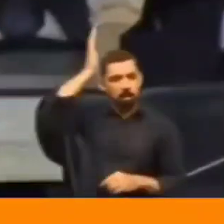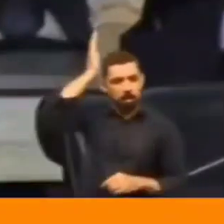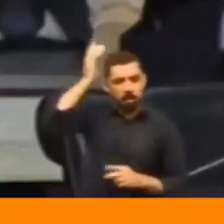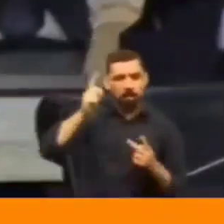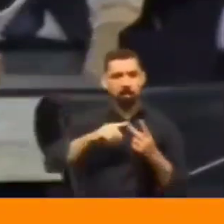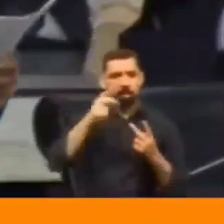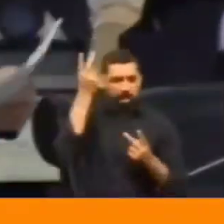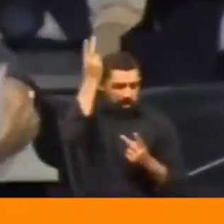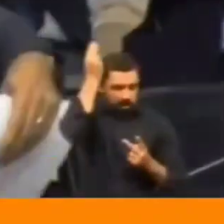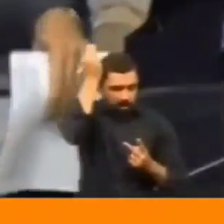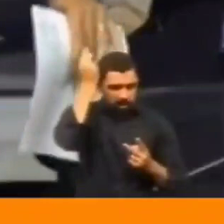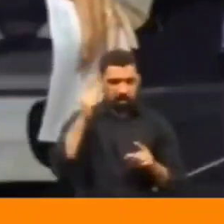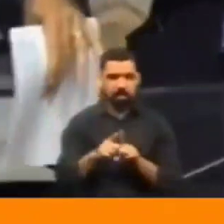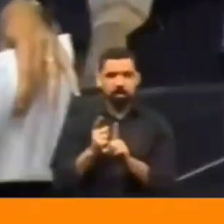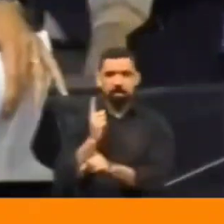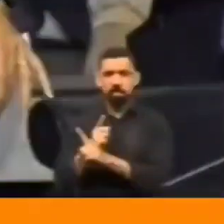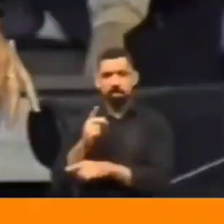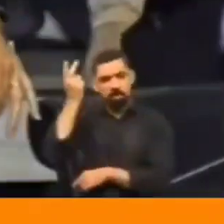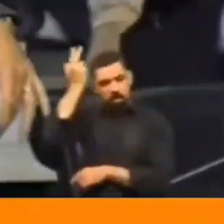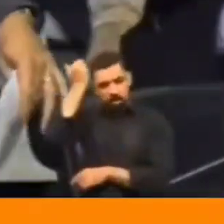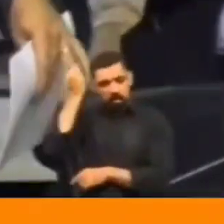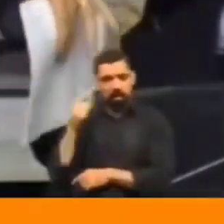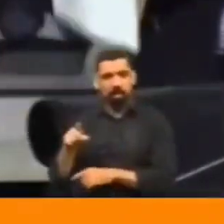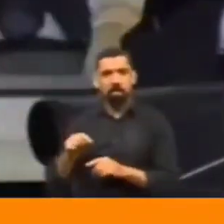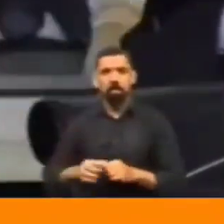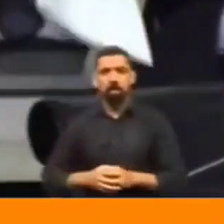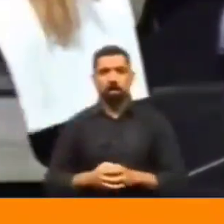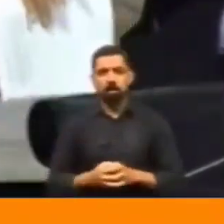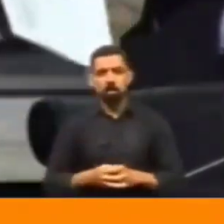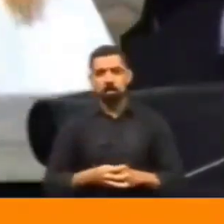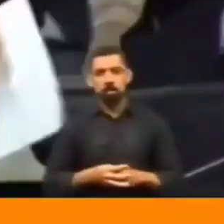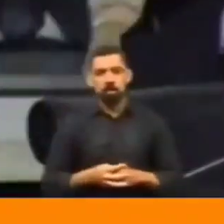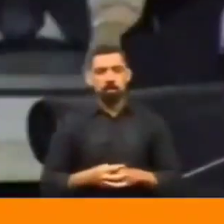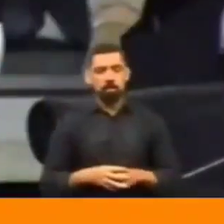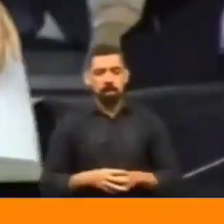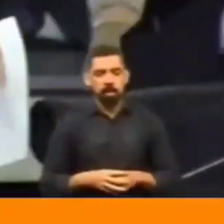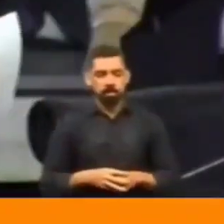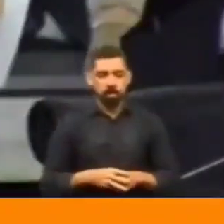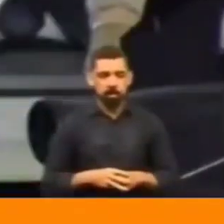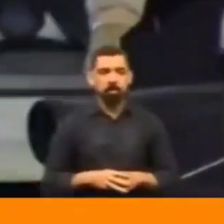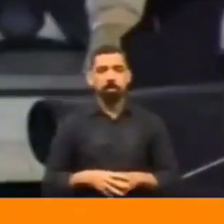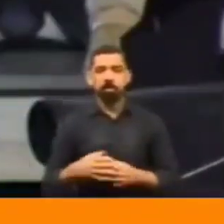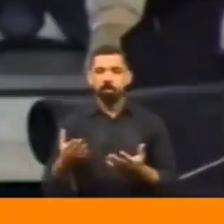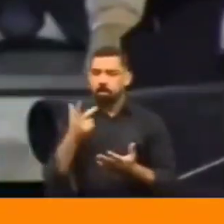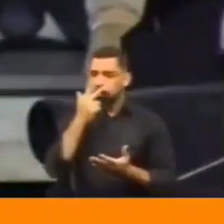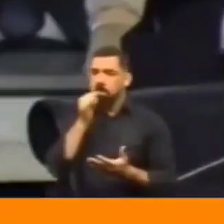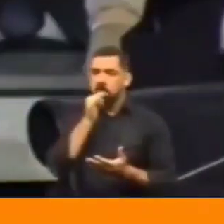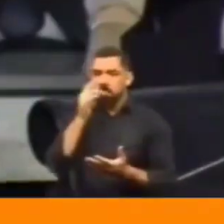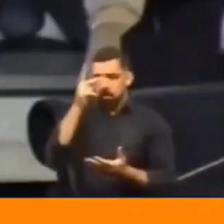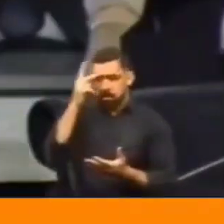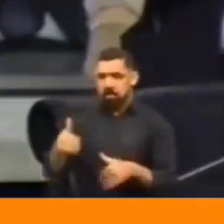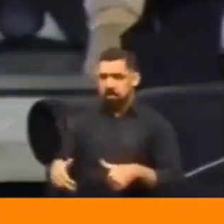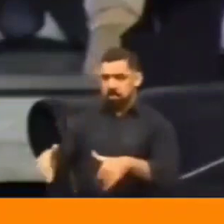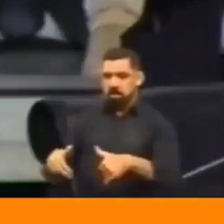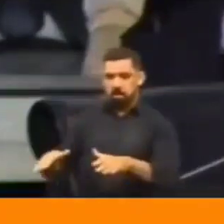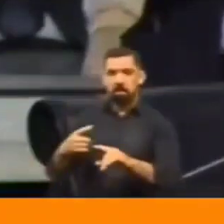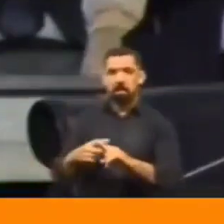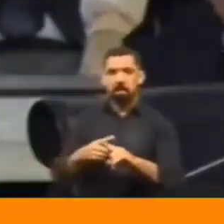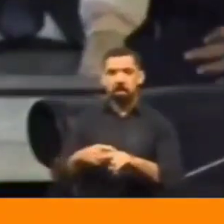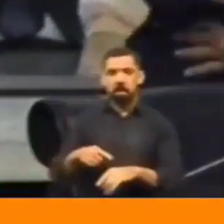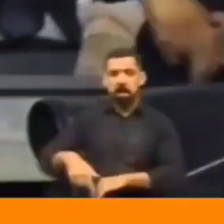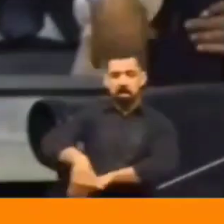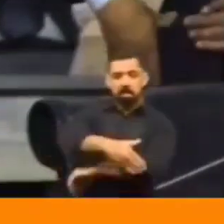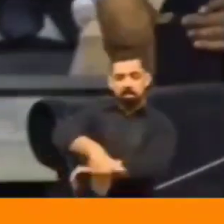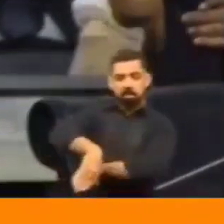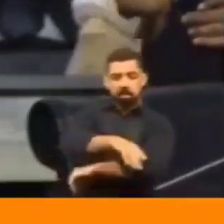nos jumentos, nos cavalos. Nessa semana eu encontrei um cavalo aí de Pangaré, uma carreta, em tempo barroar nele, é bem lesadão. Eu parei assim, fiquei tangendo o bicho para as carretas não bater nele. A